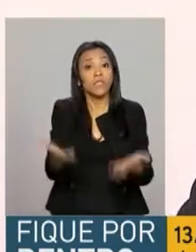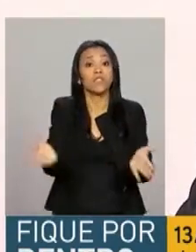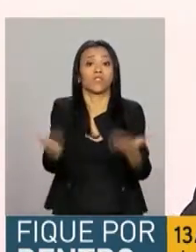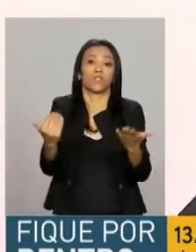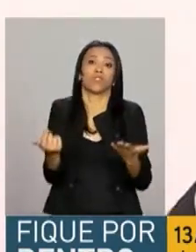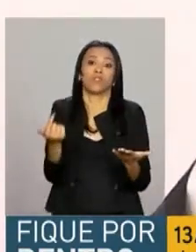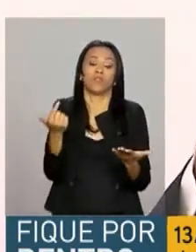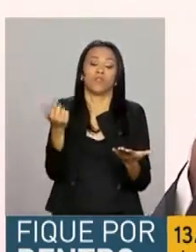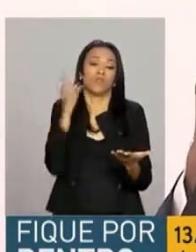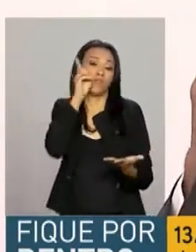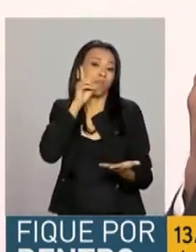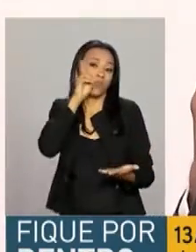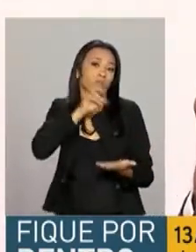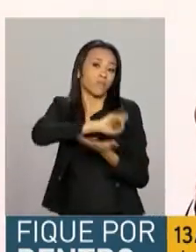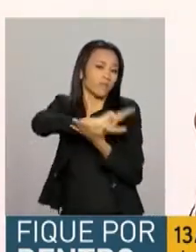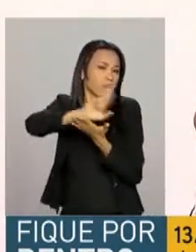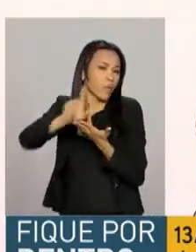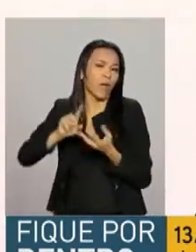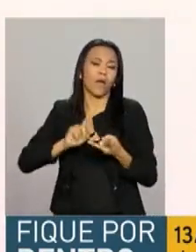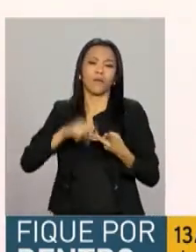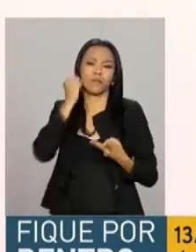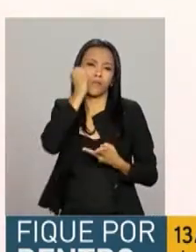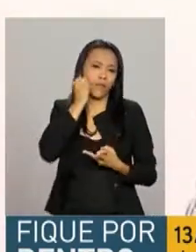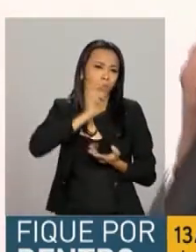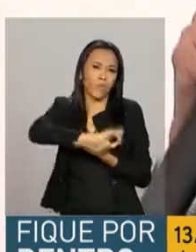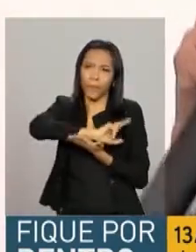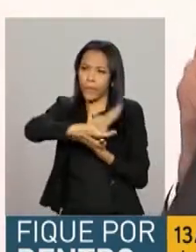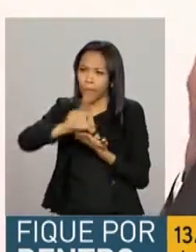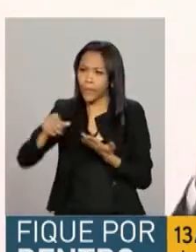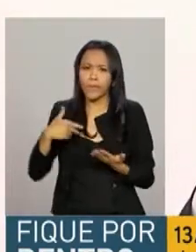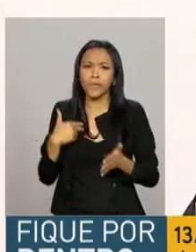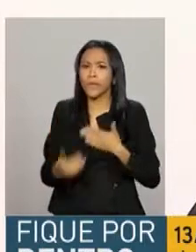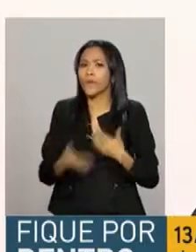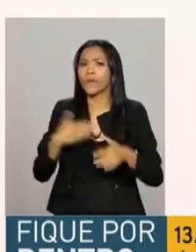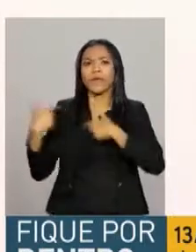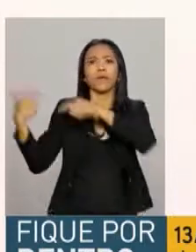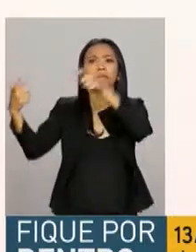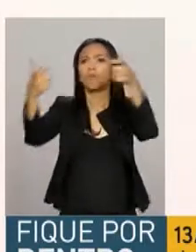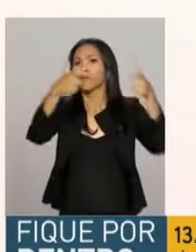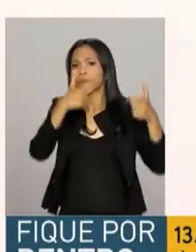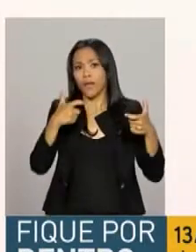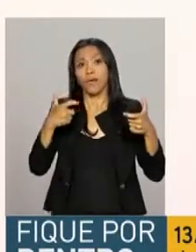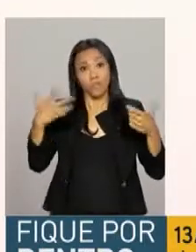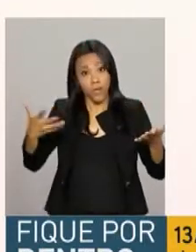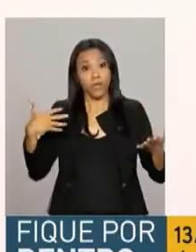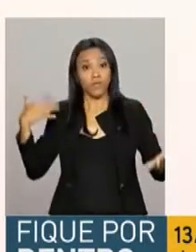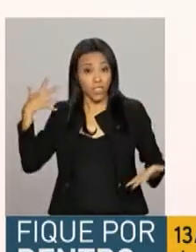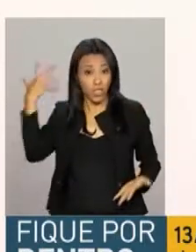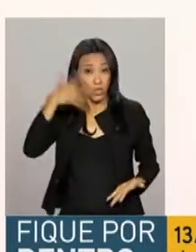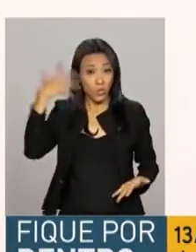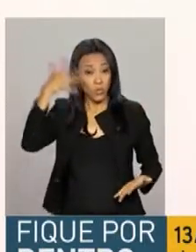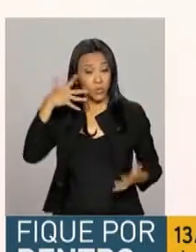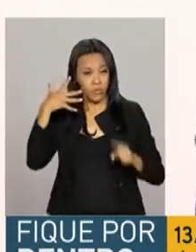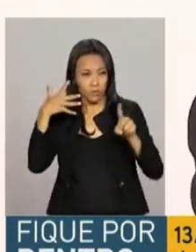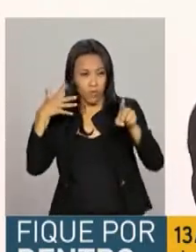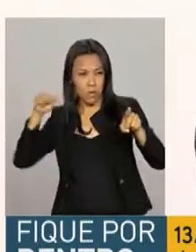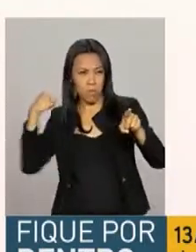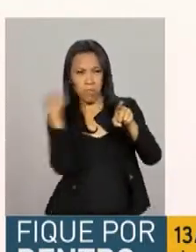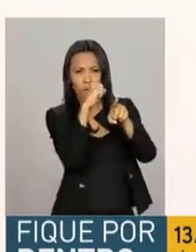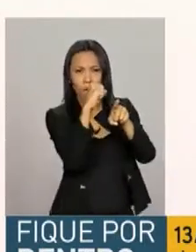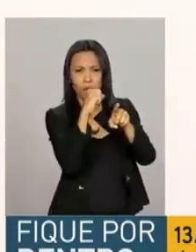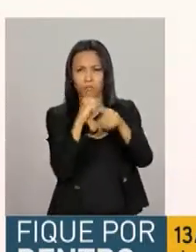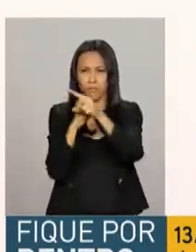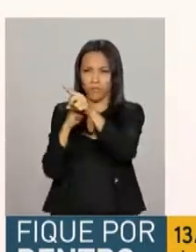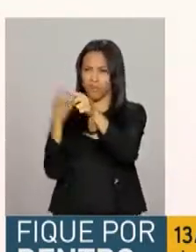nossos deputados nos senadores onde quer que estejam é e onde estejam também para fazer um discurso de rebate porque muitas muitas